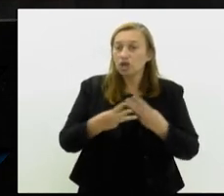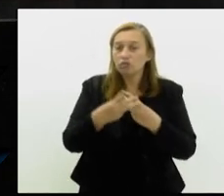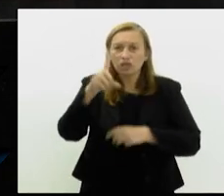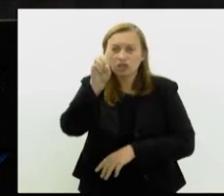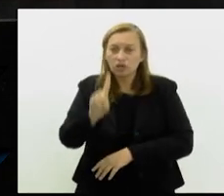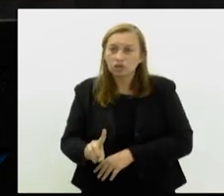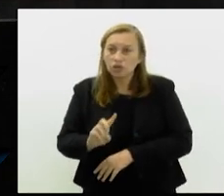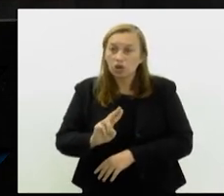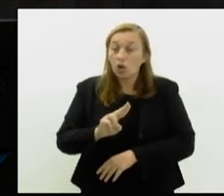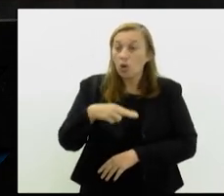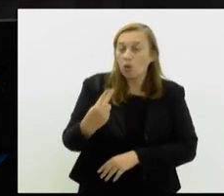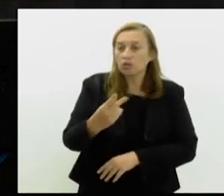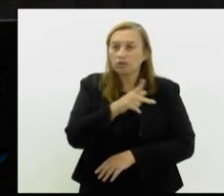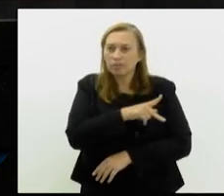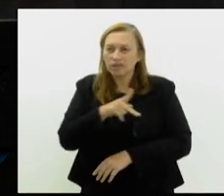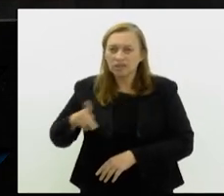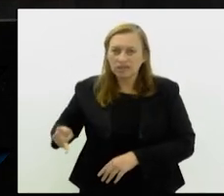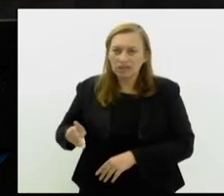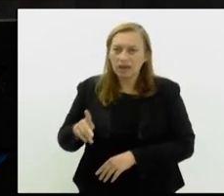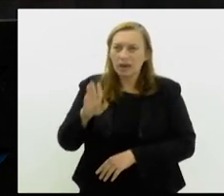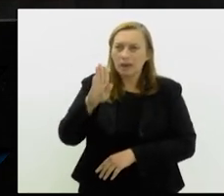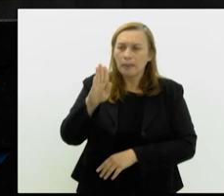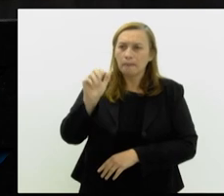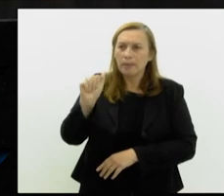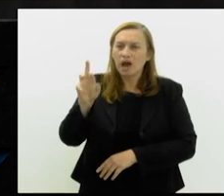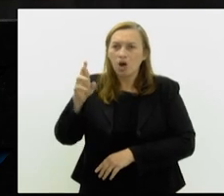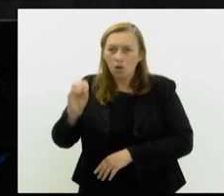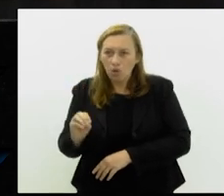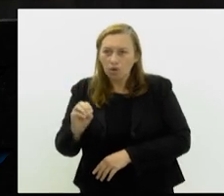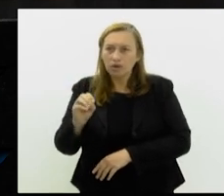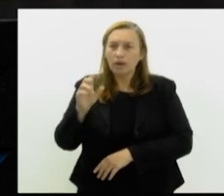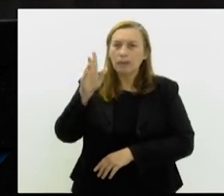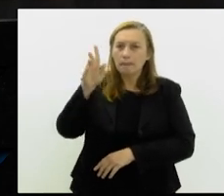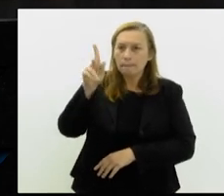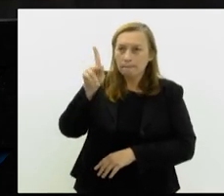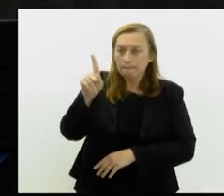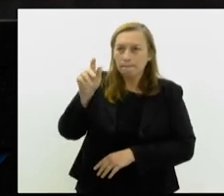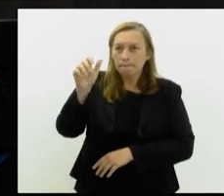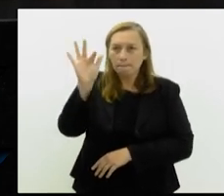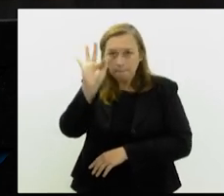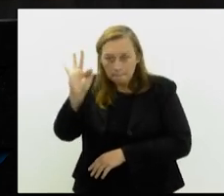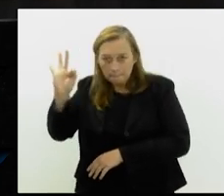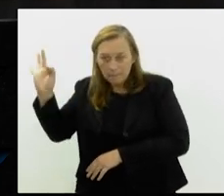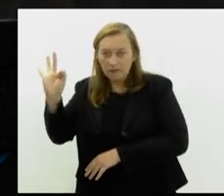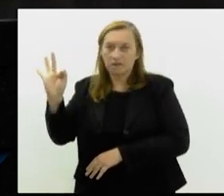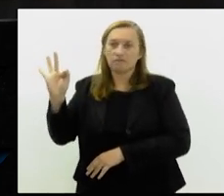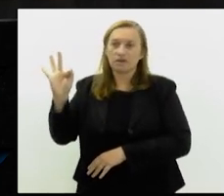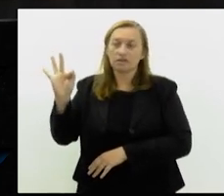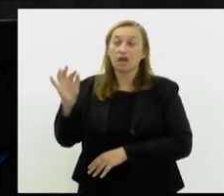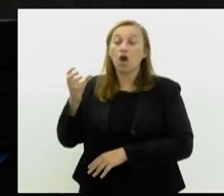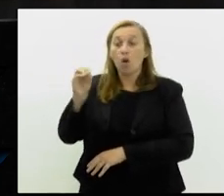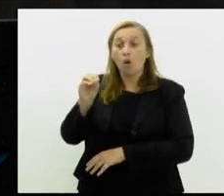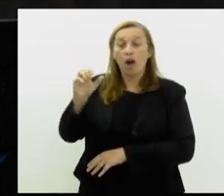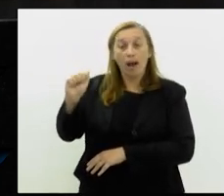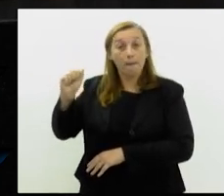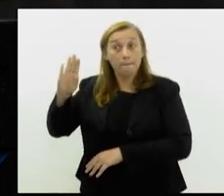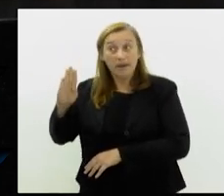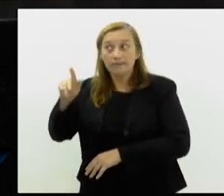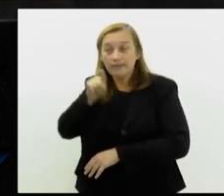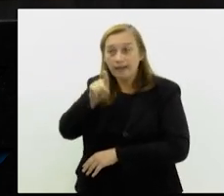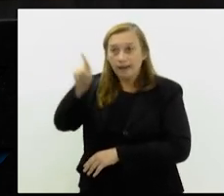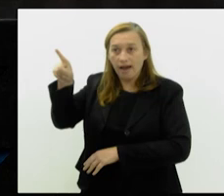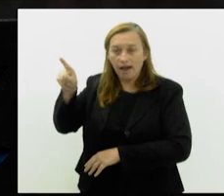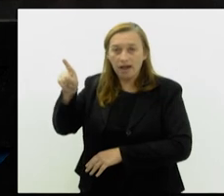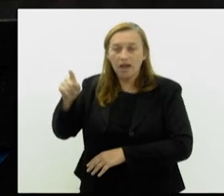do bar de par que é a OAB de lá isso aconteceu após a